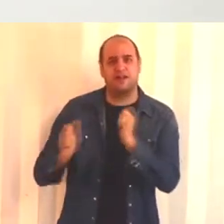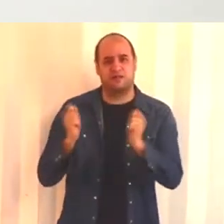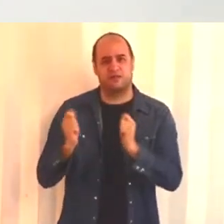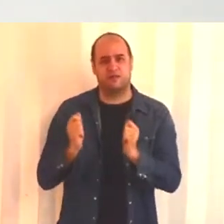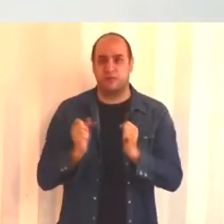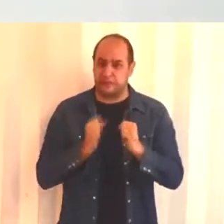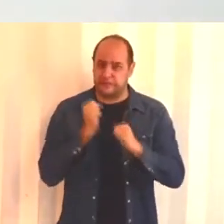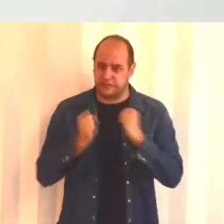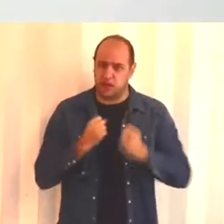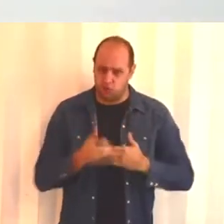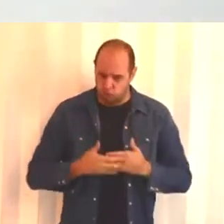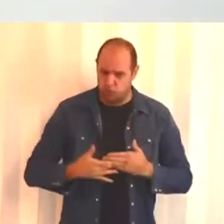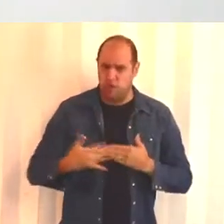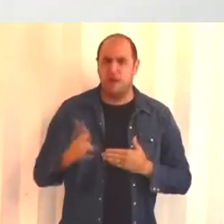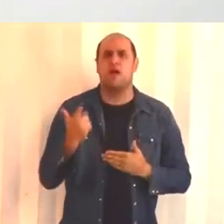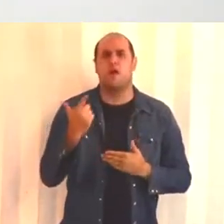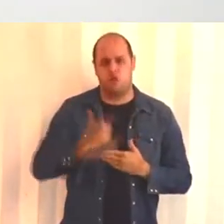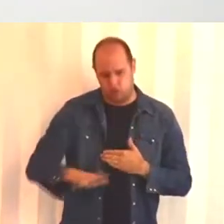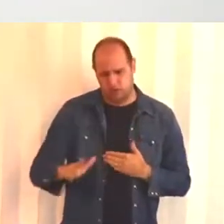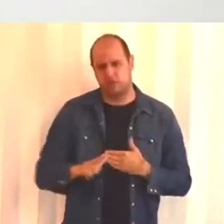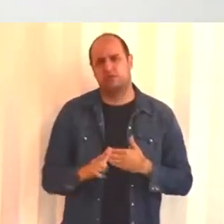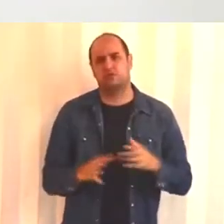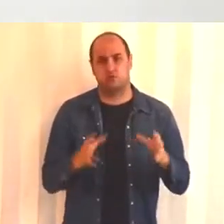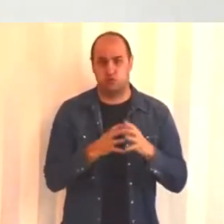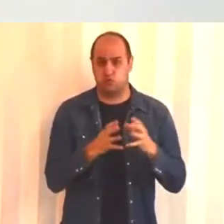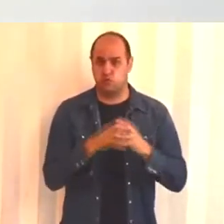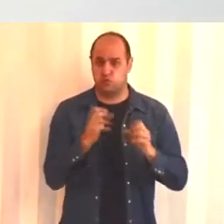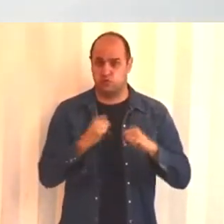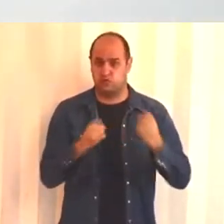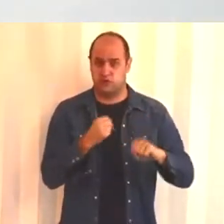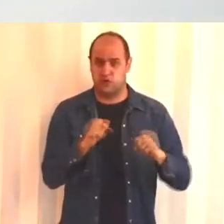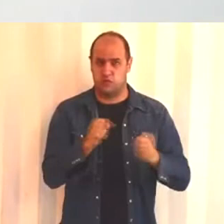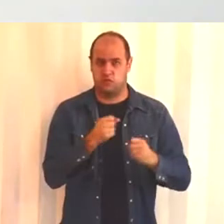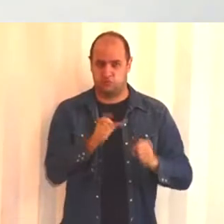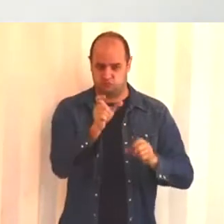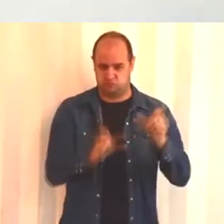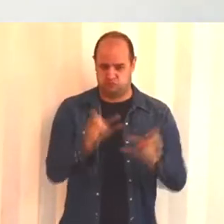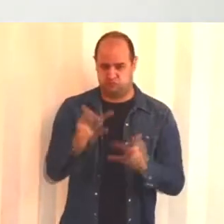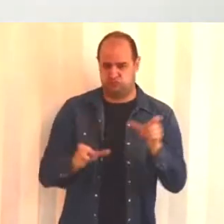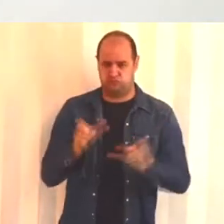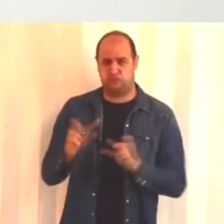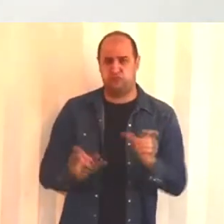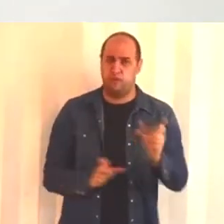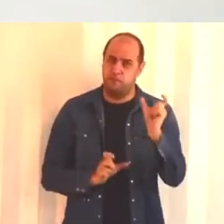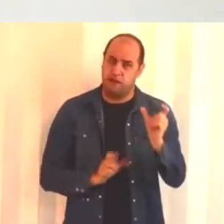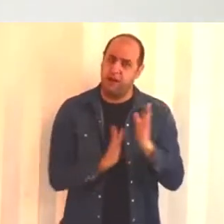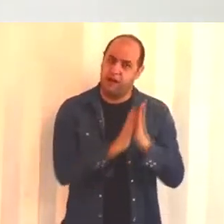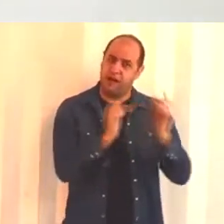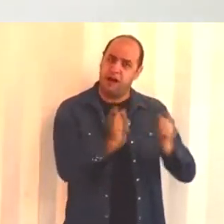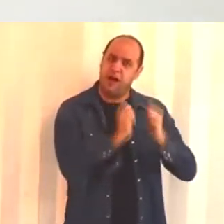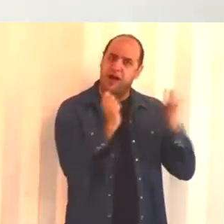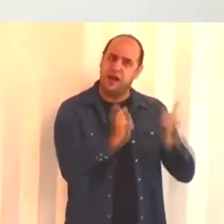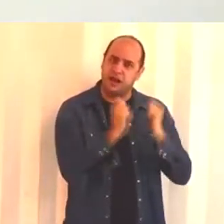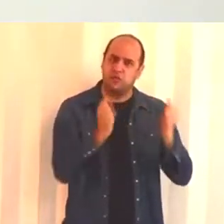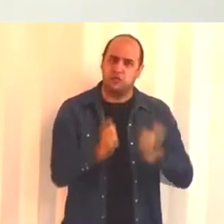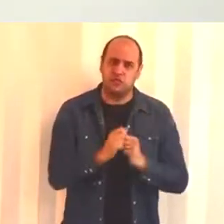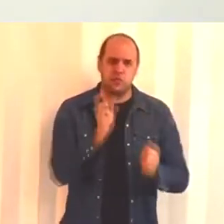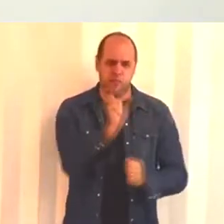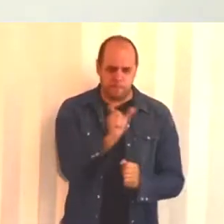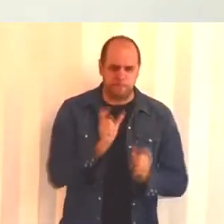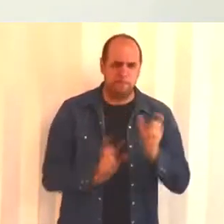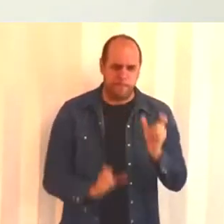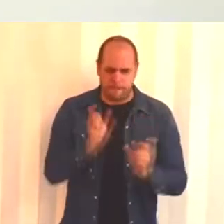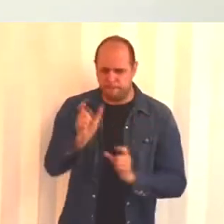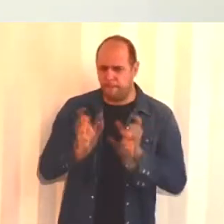o final do saltério, repete essa ideia. É um grupo de salmos em que essa expressão aleluia é a forma mais exaltada que o